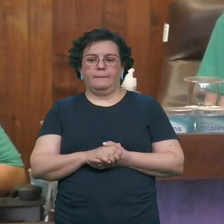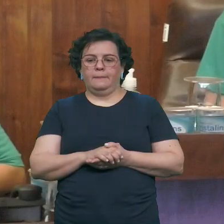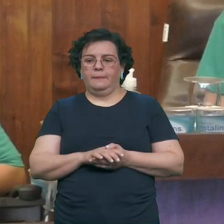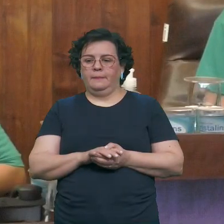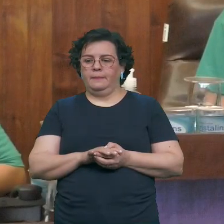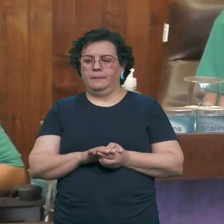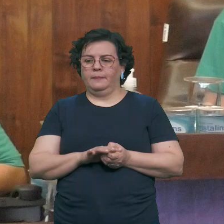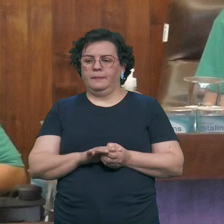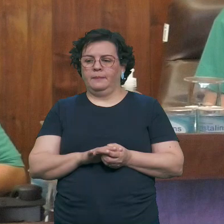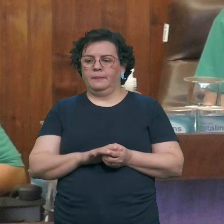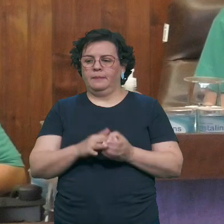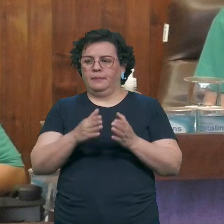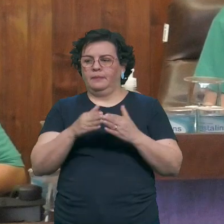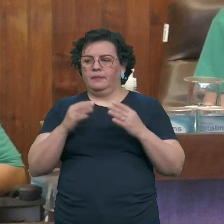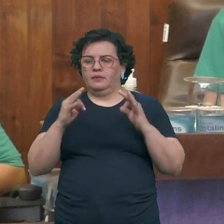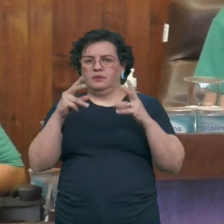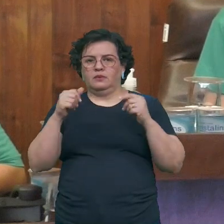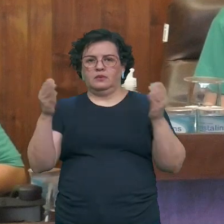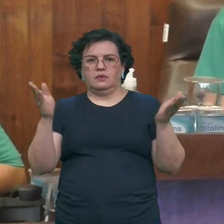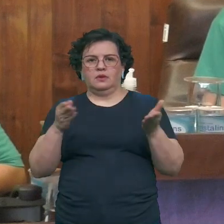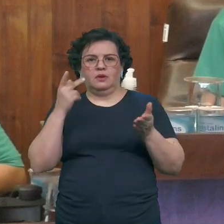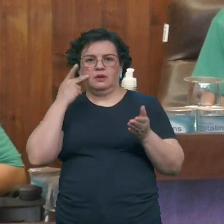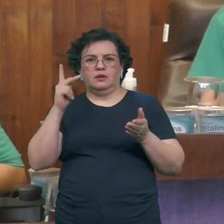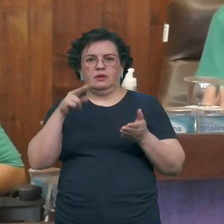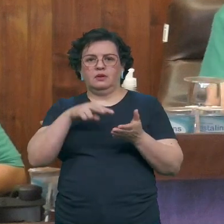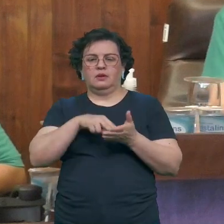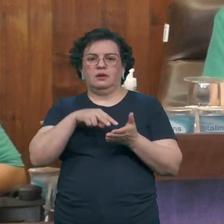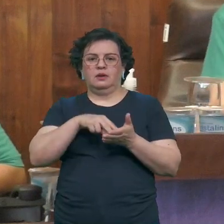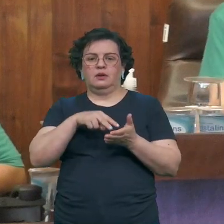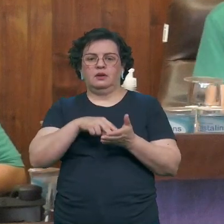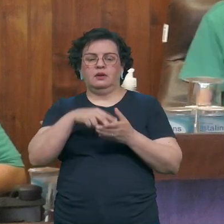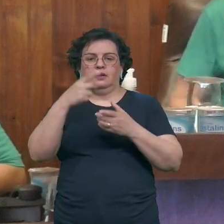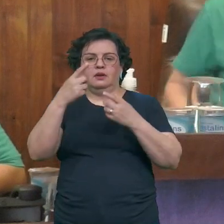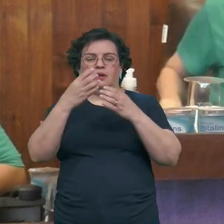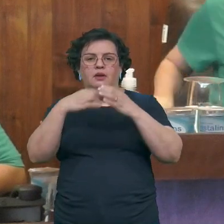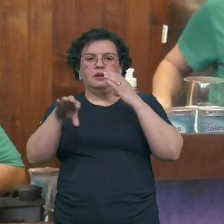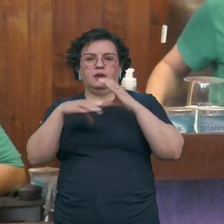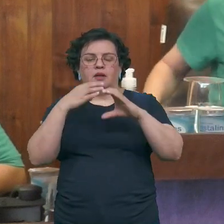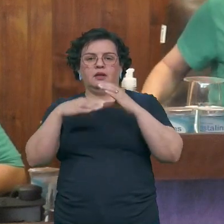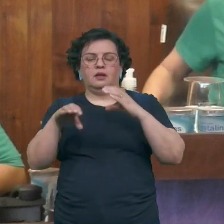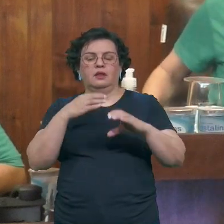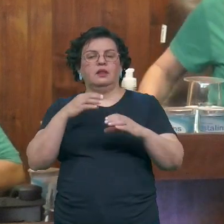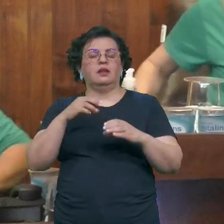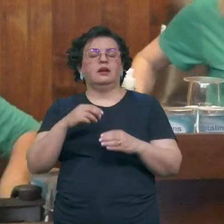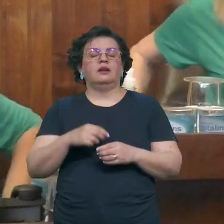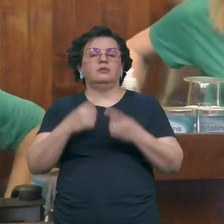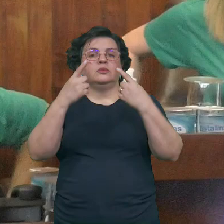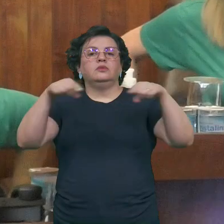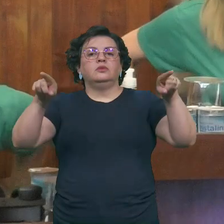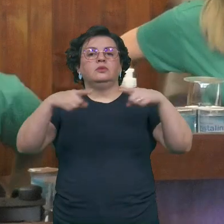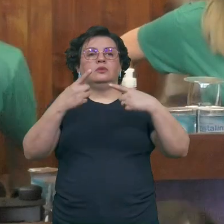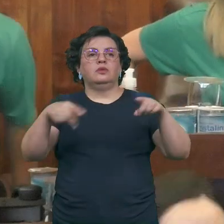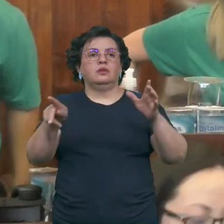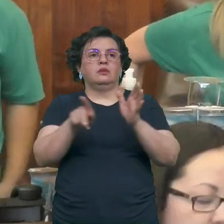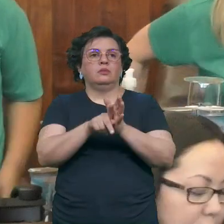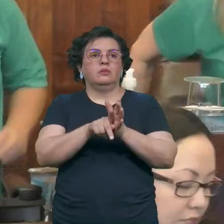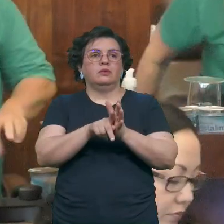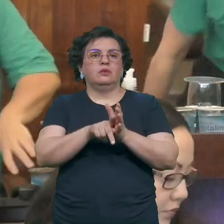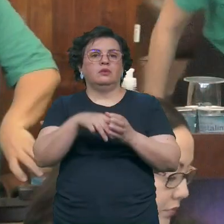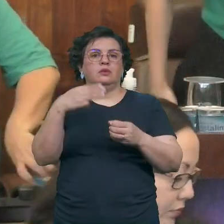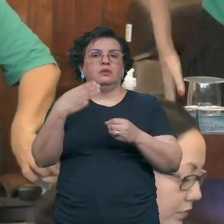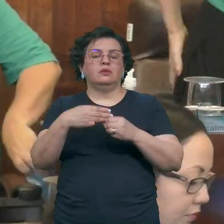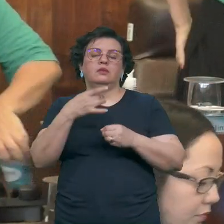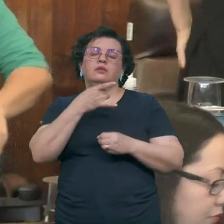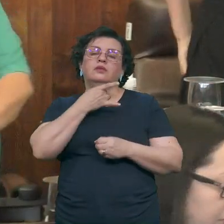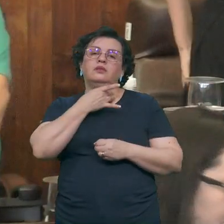Bom, agora eu solicito a todos para cantarmos em pé o hino à Marília, cuja música é de autoria de Jorge Galati e a letra é